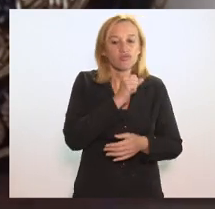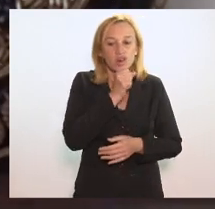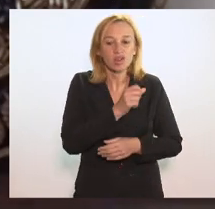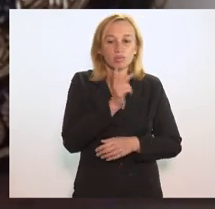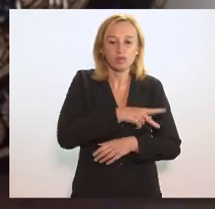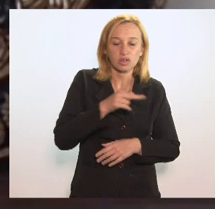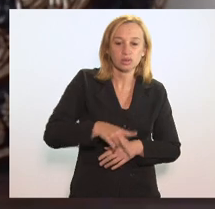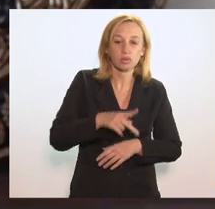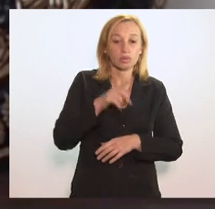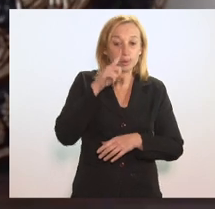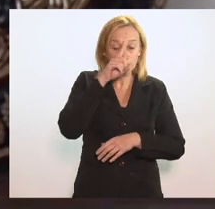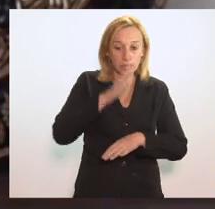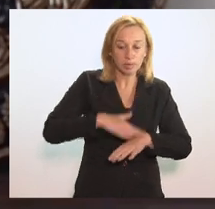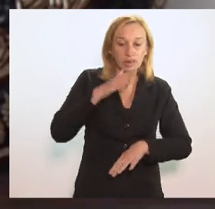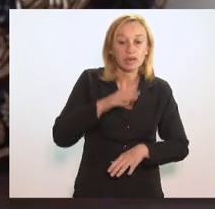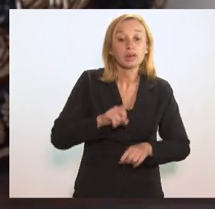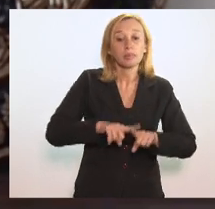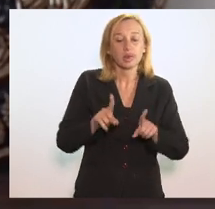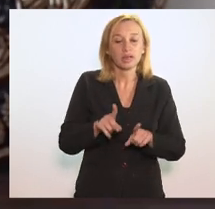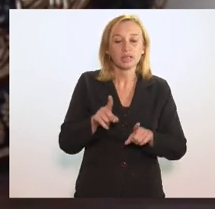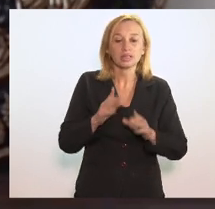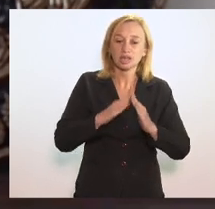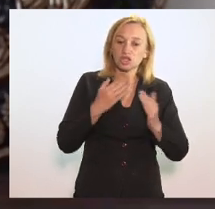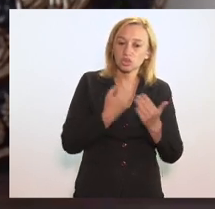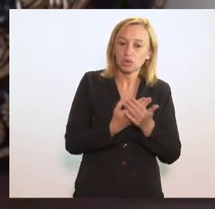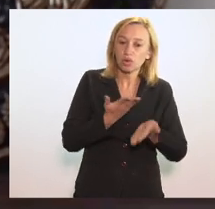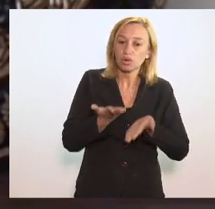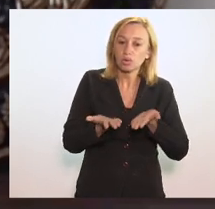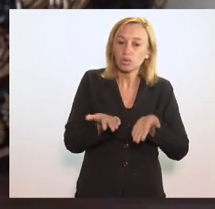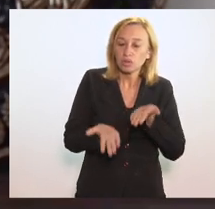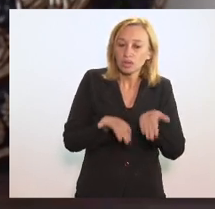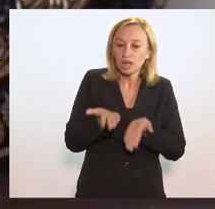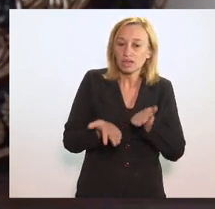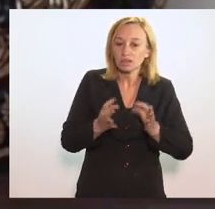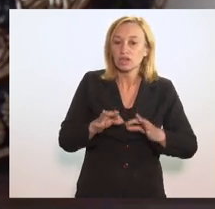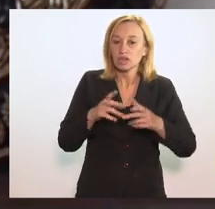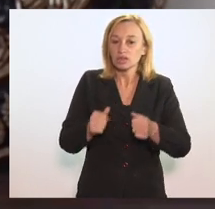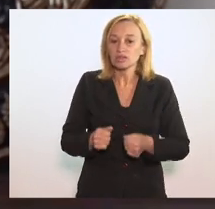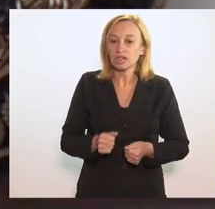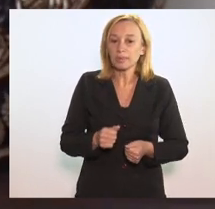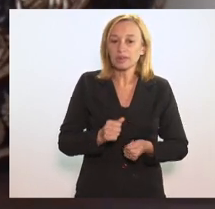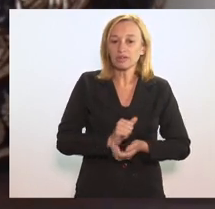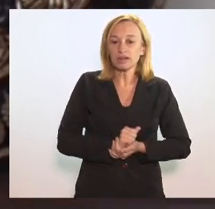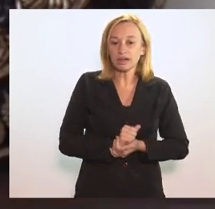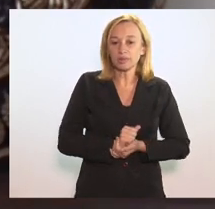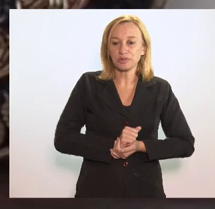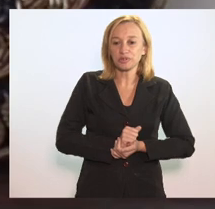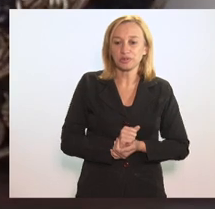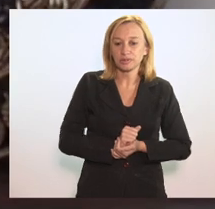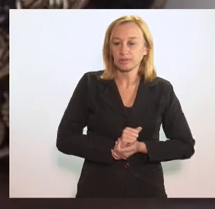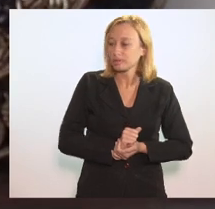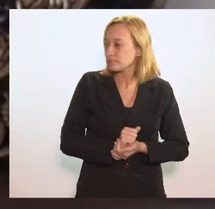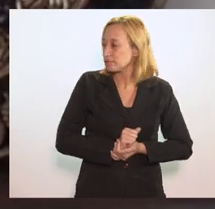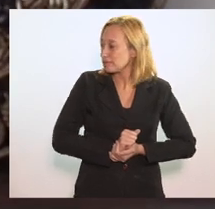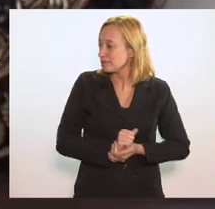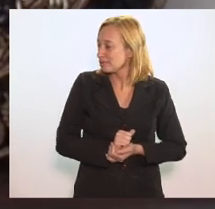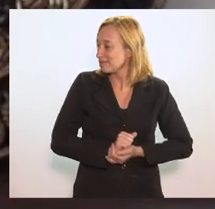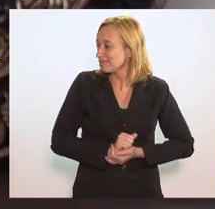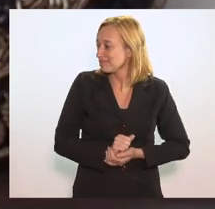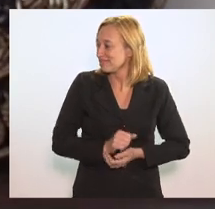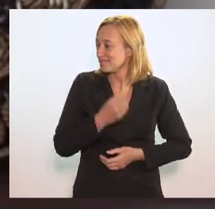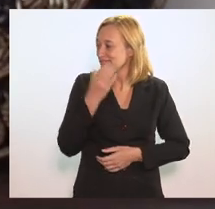maior, mas a escola está tomando todos os cuidados. Mas o que me preocupa, presidente, aí eu serei